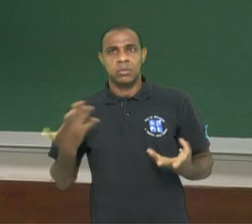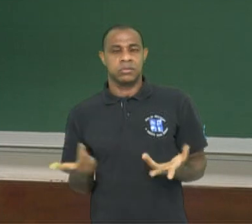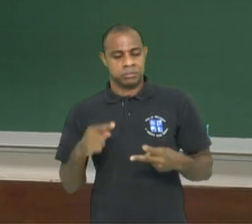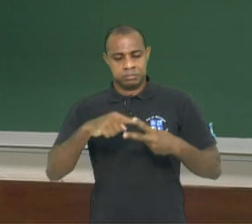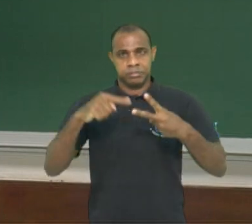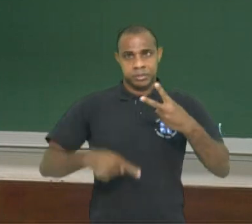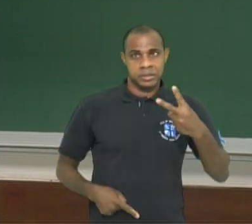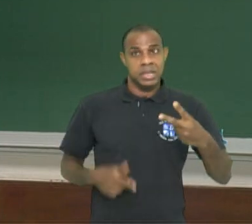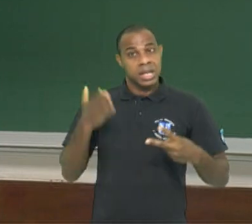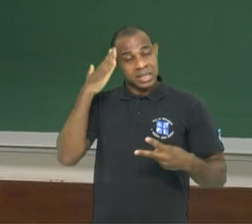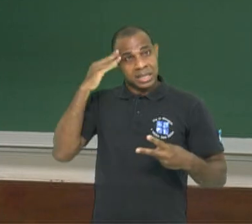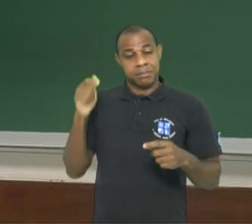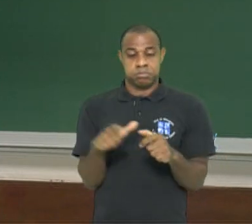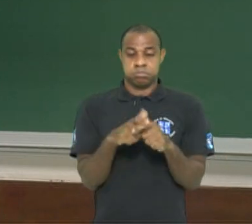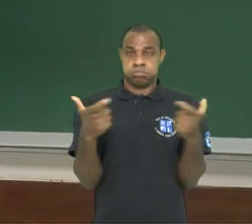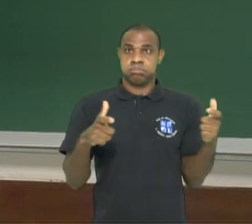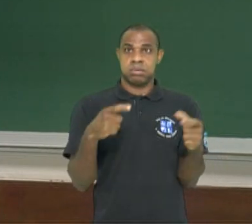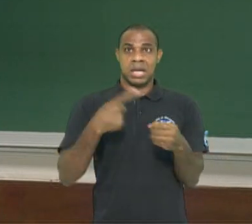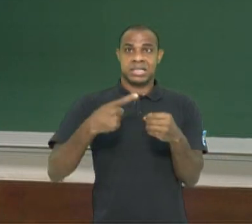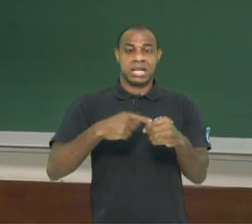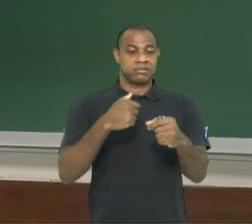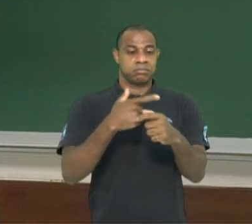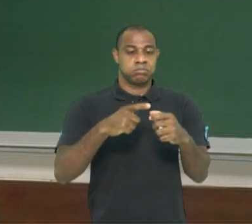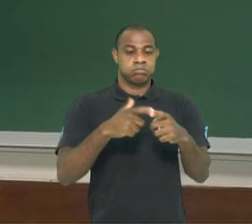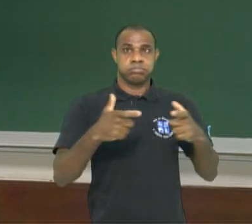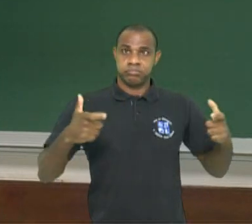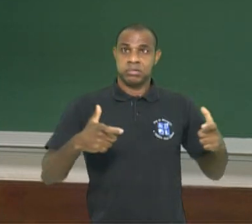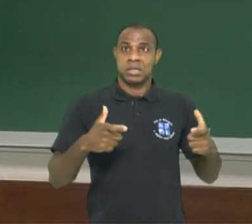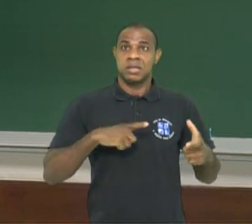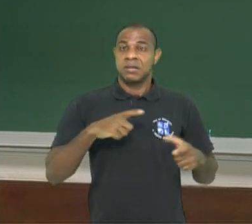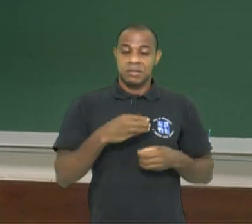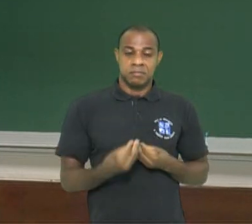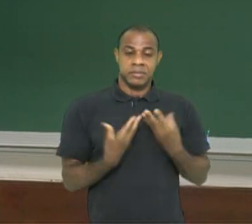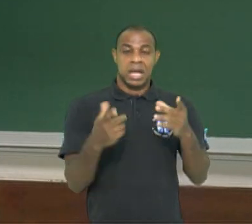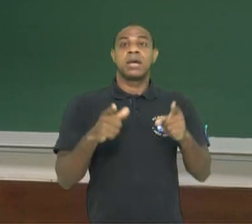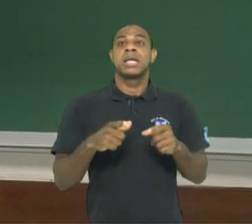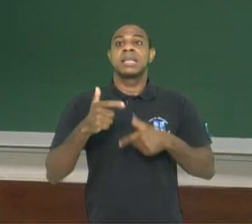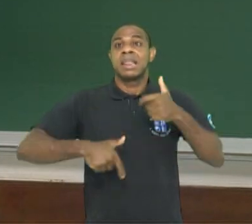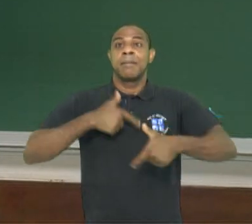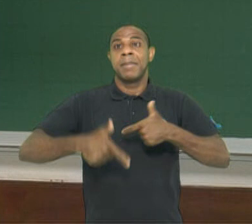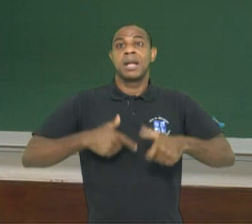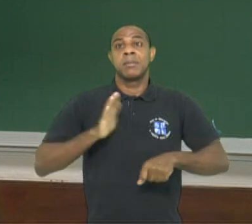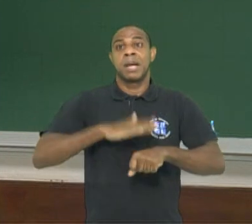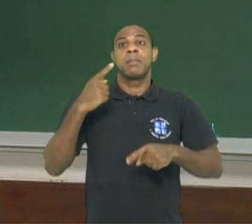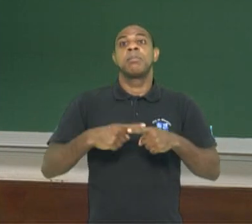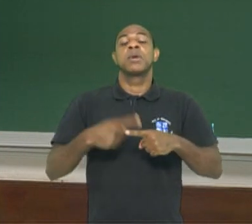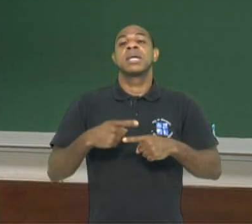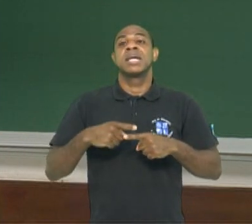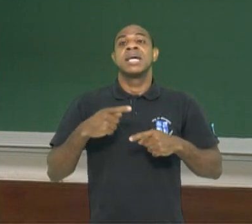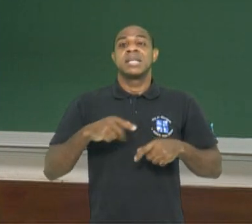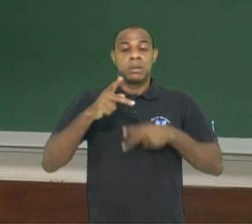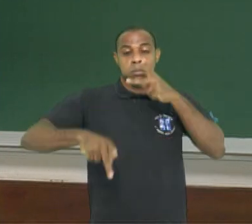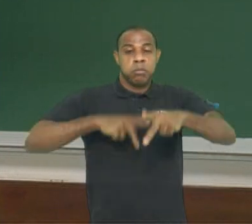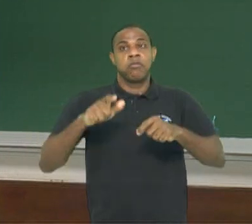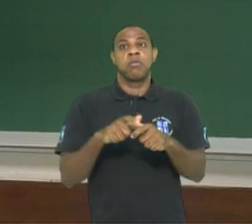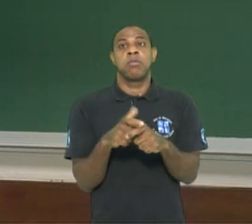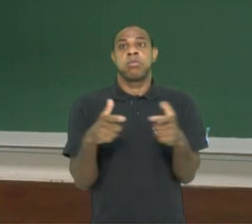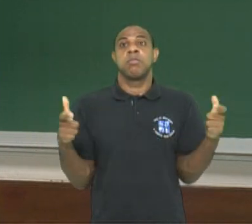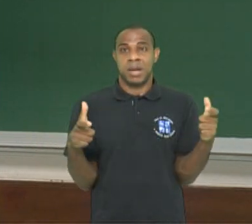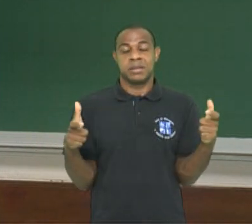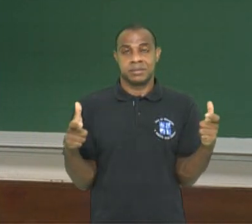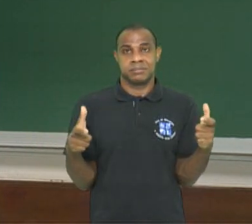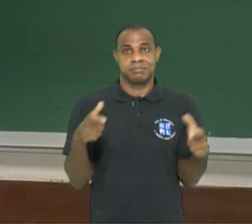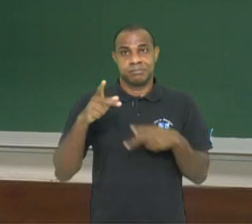os municípios maiores vão ofertar melhores serviços, até porque tem uma população maior para ser atendida. E os